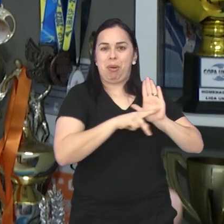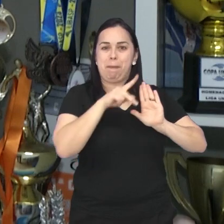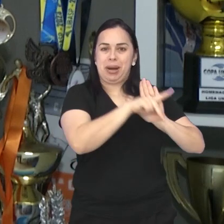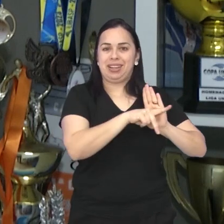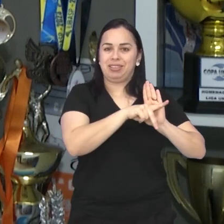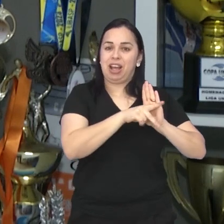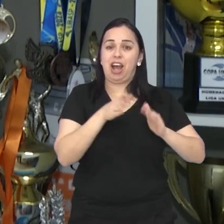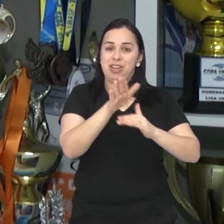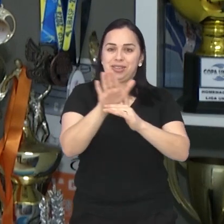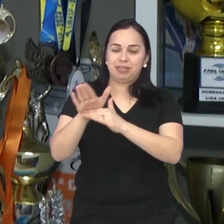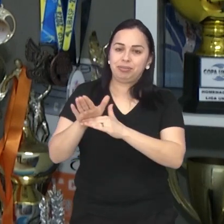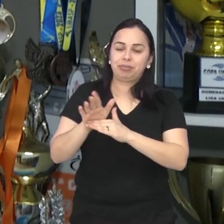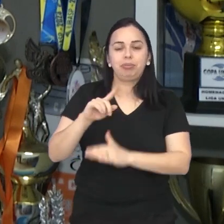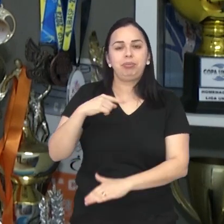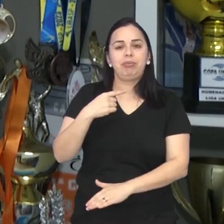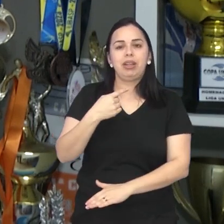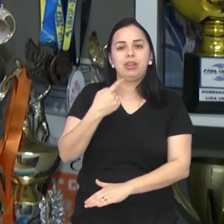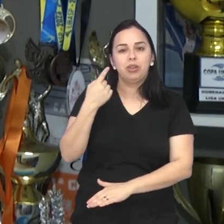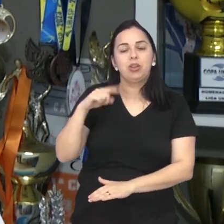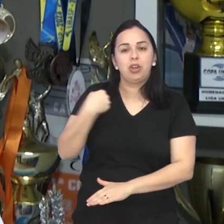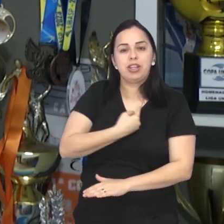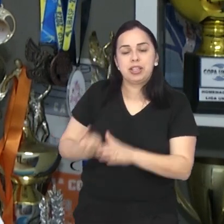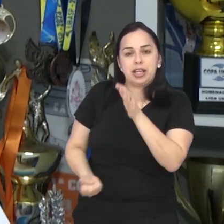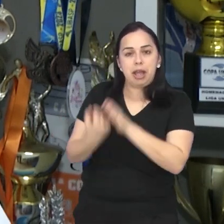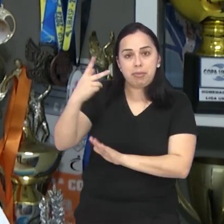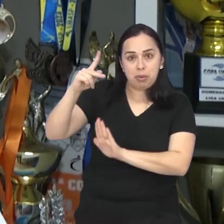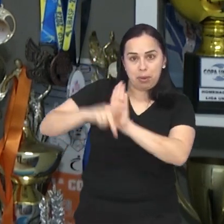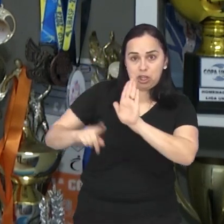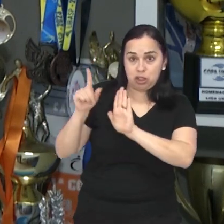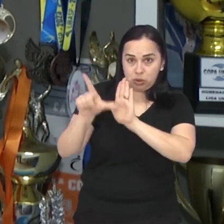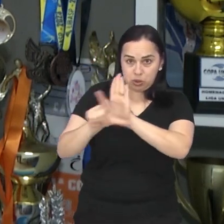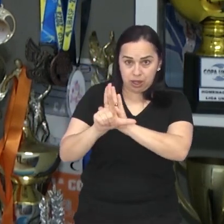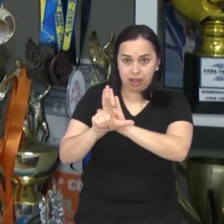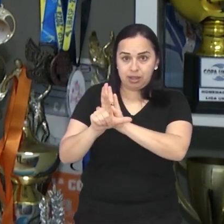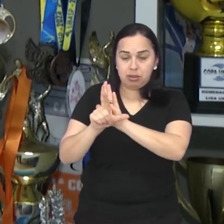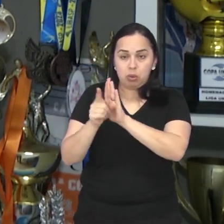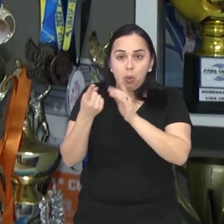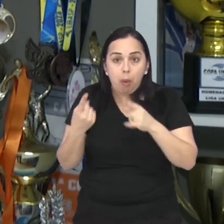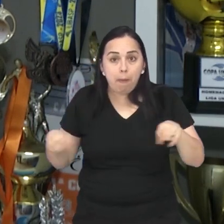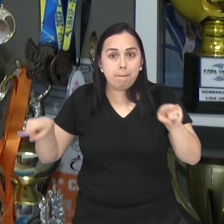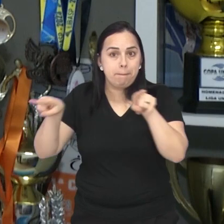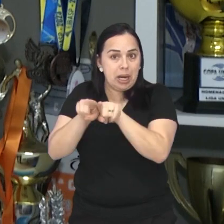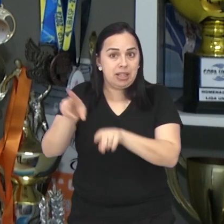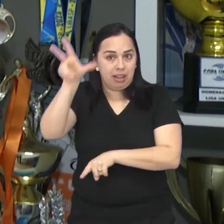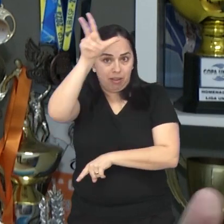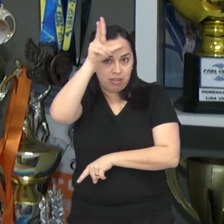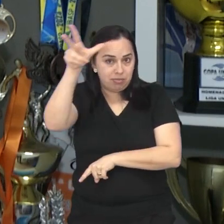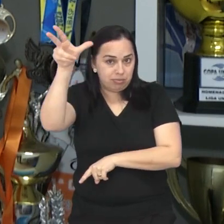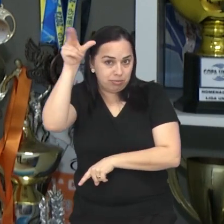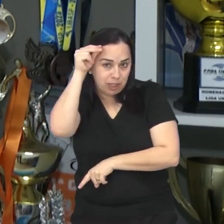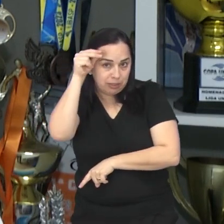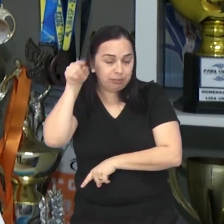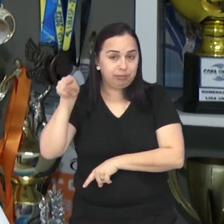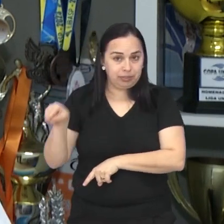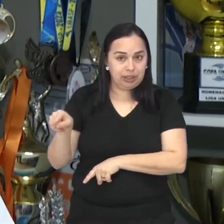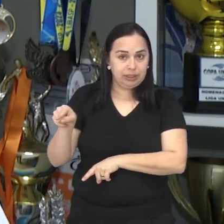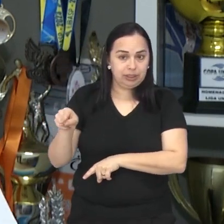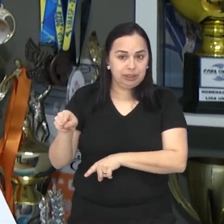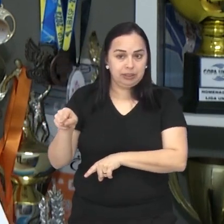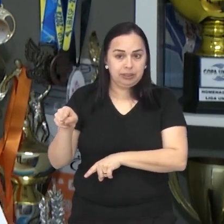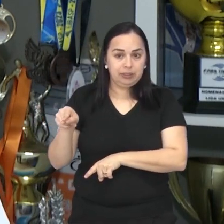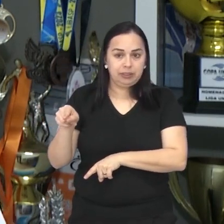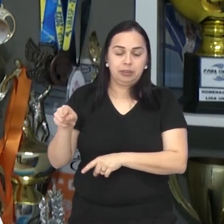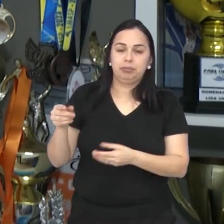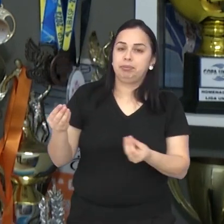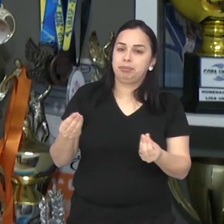programa que faz esse trabalho. Então, entendendo isso, nós fizemos, além do projeto de lei, abrindo convênio com a Prefeitura